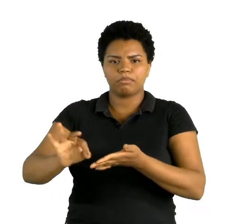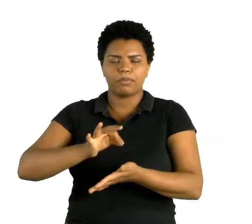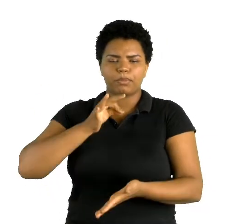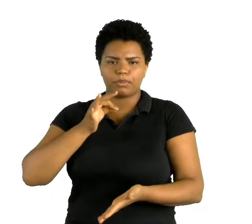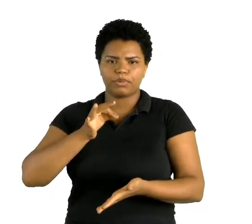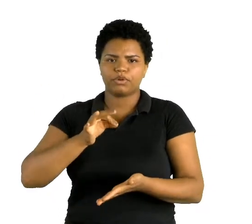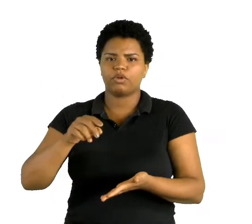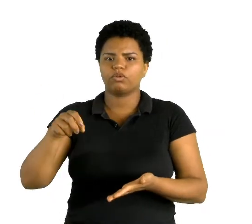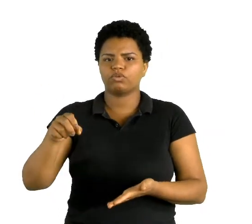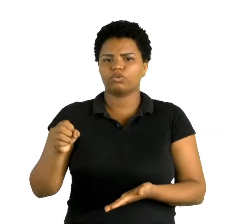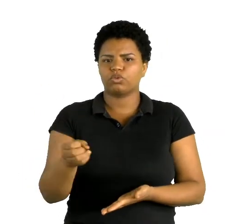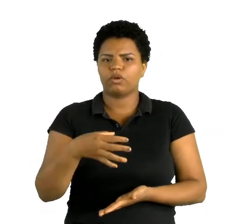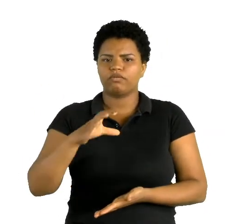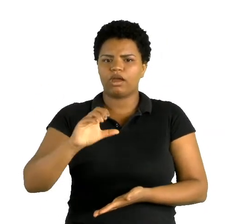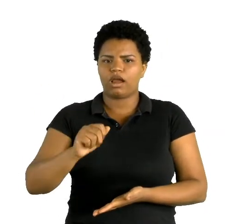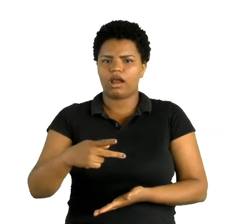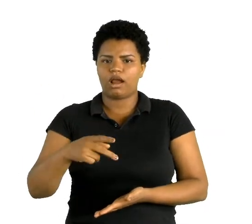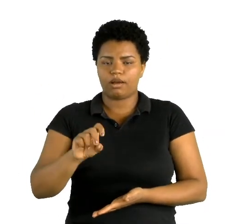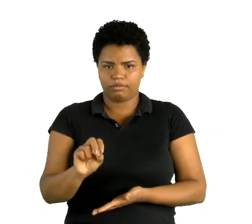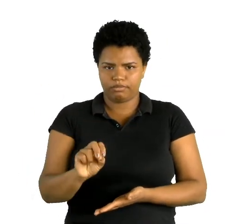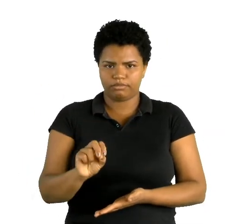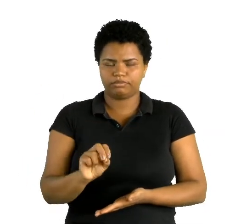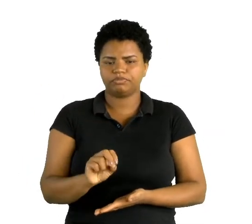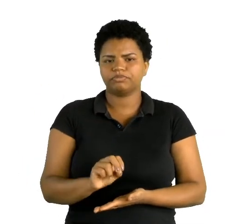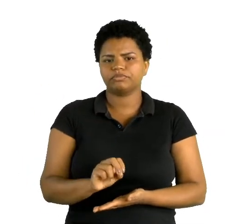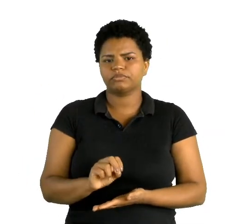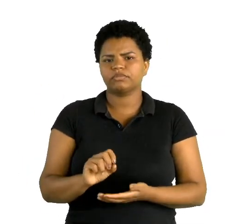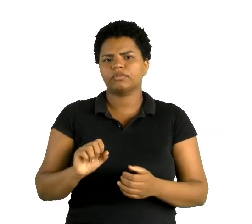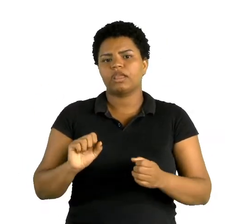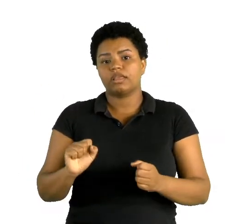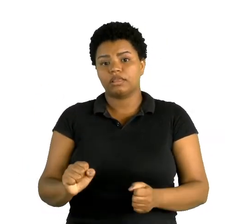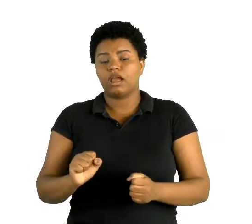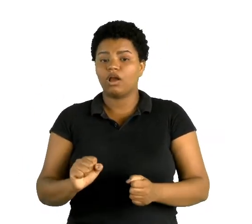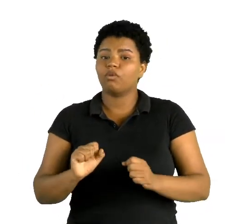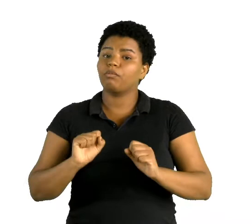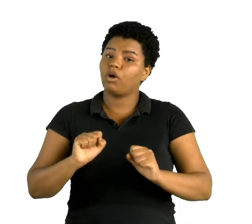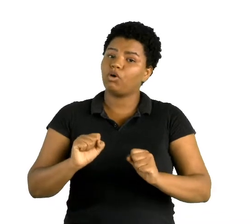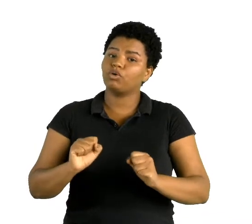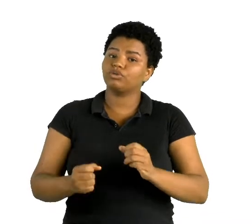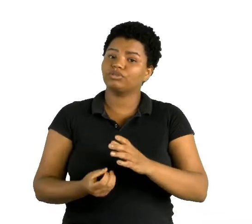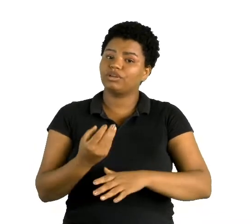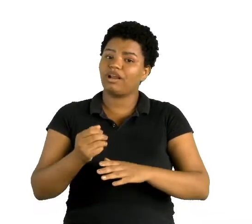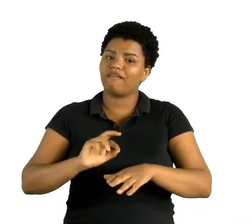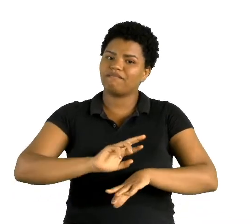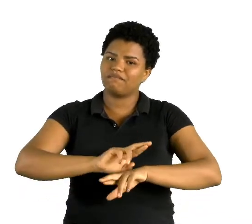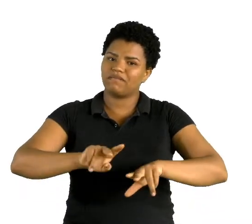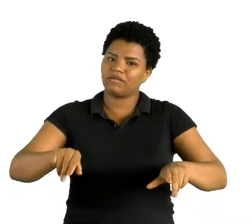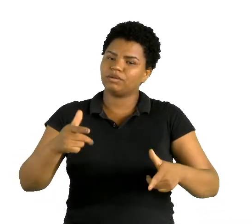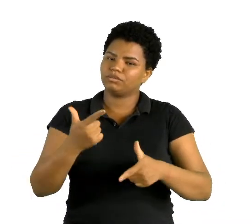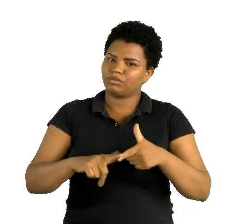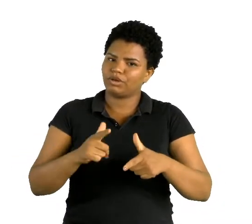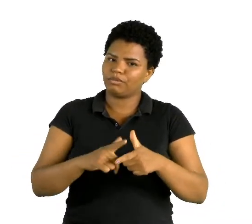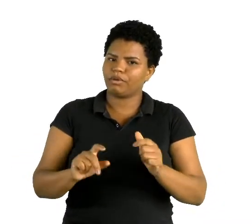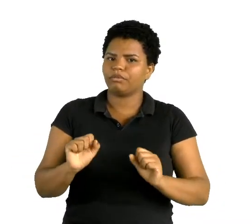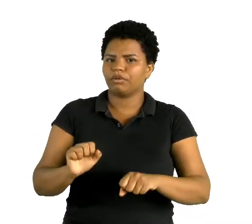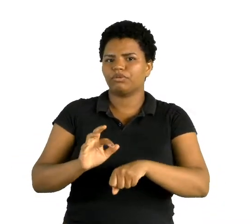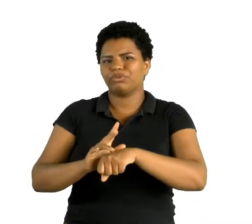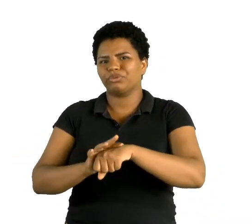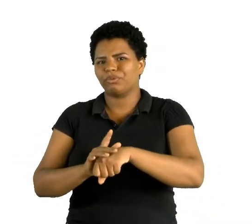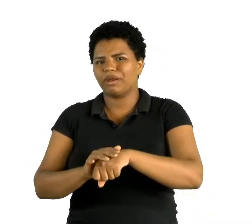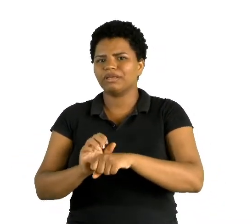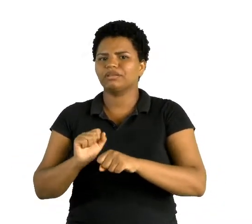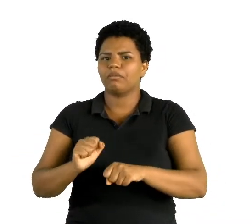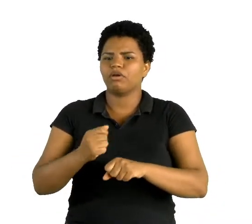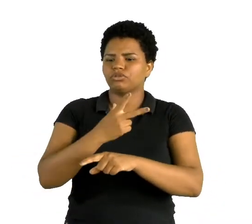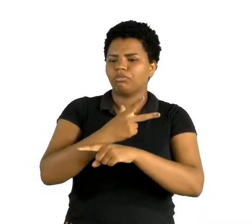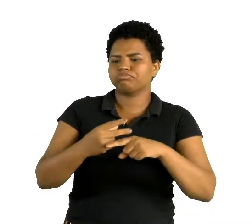Distrito Federal podem criar inúmeros problemas, como doenças, pois uma espécie transmite para a outra,